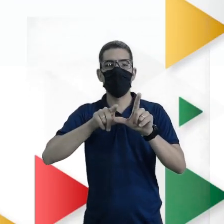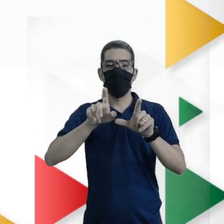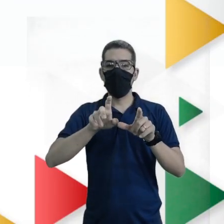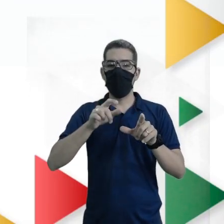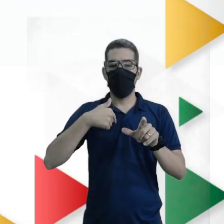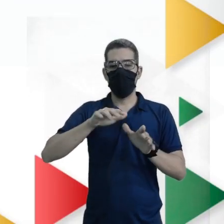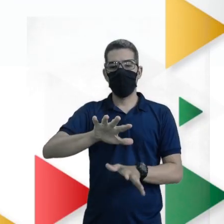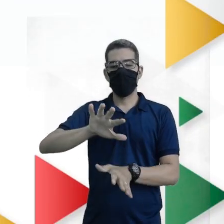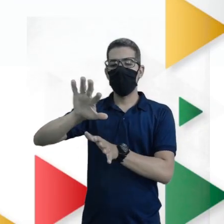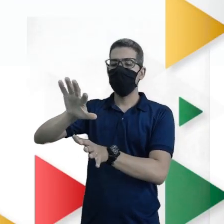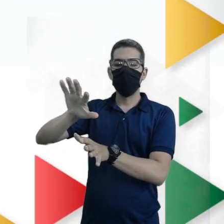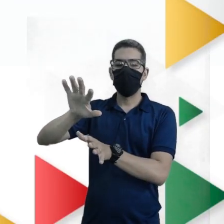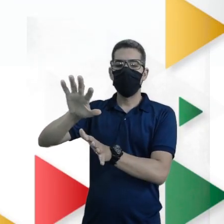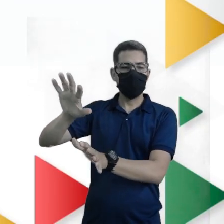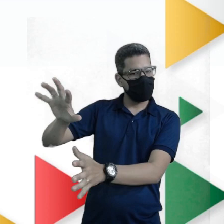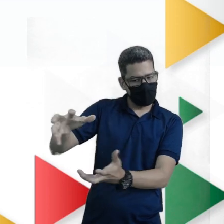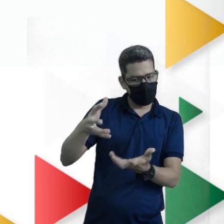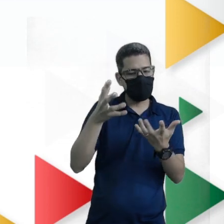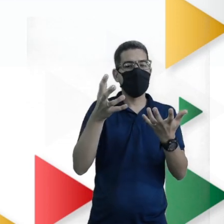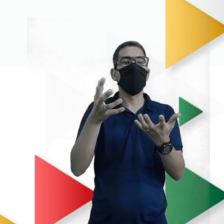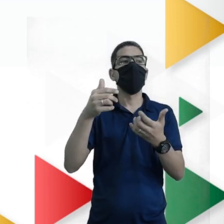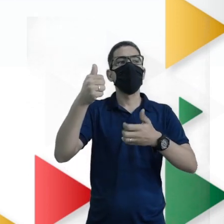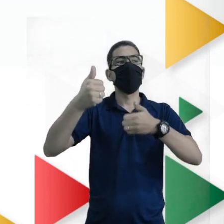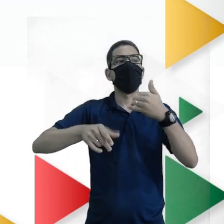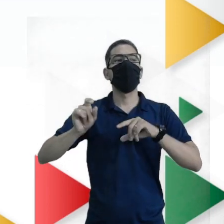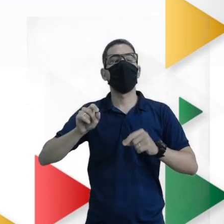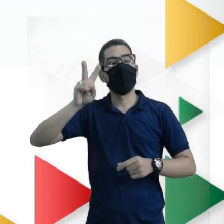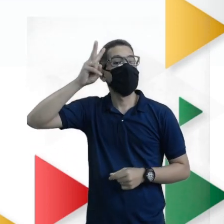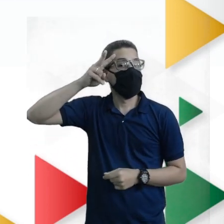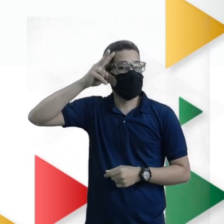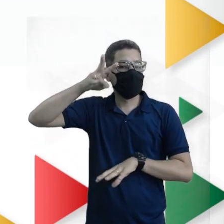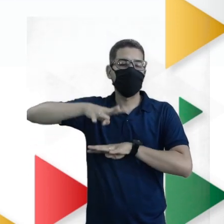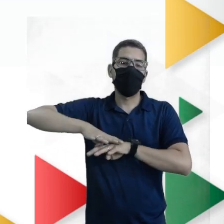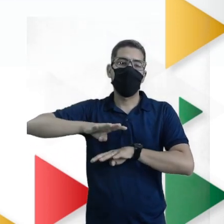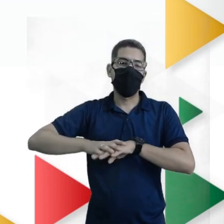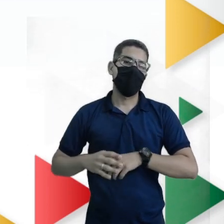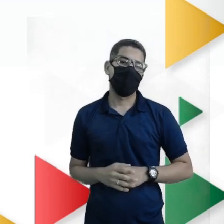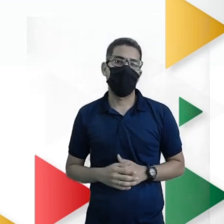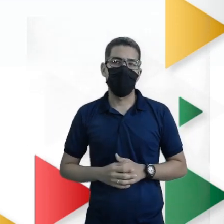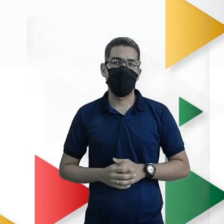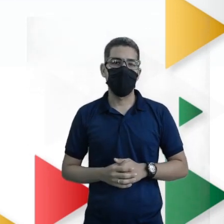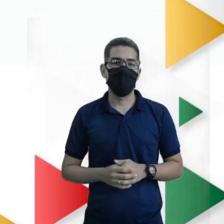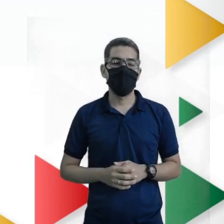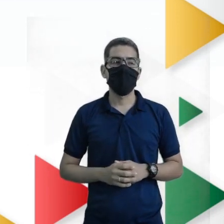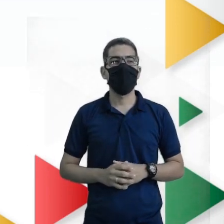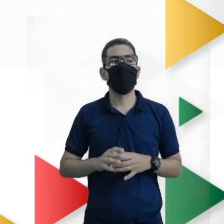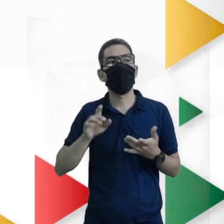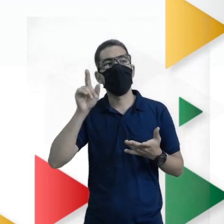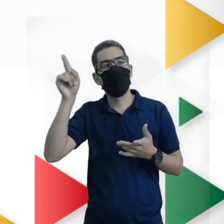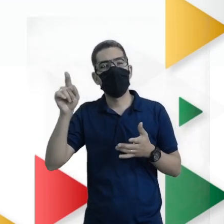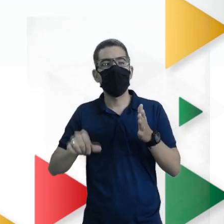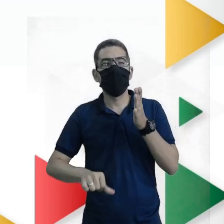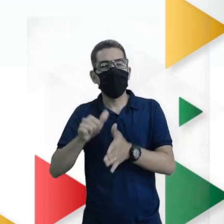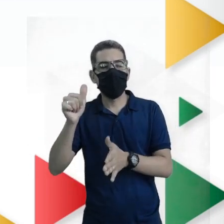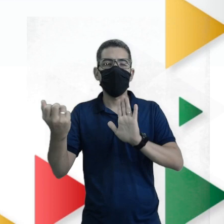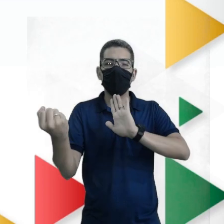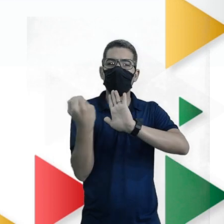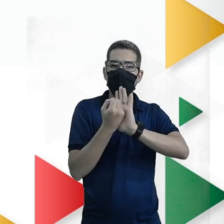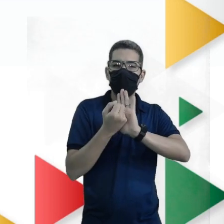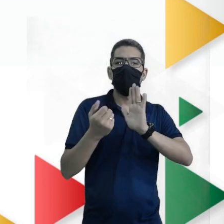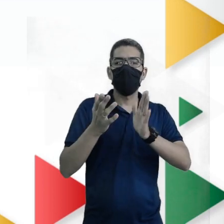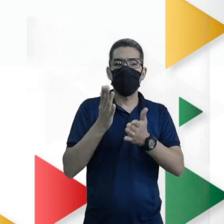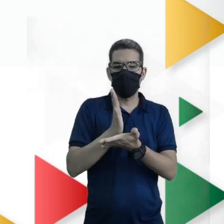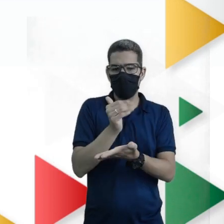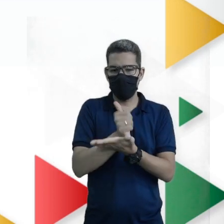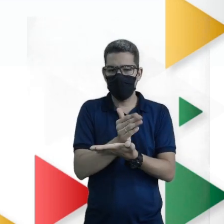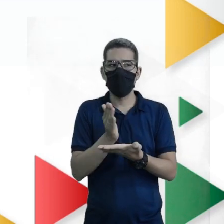fora a ideia clara da história da matemática, tá bom? E lá, dos primeiros registros da divisão